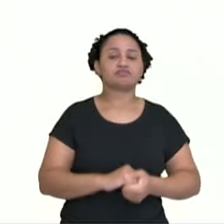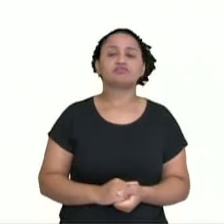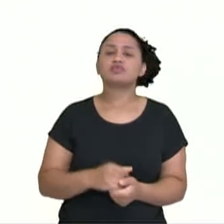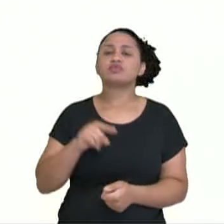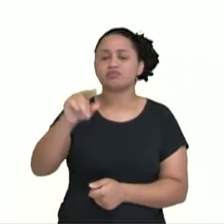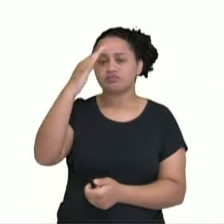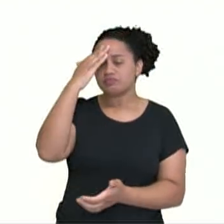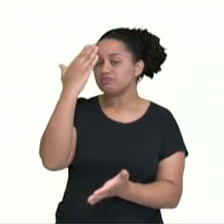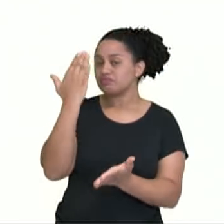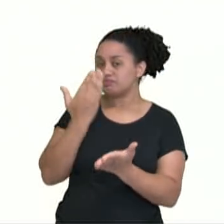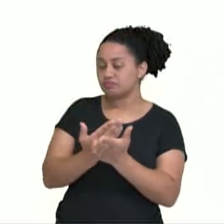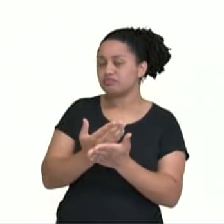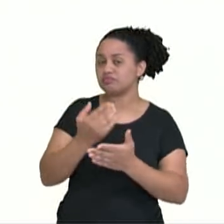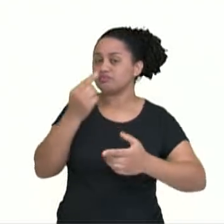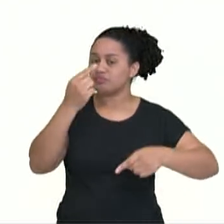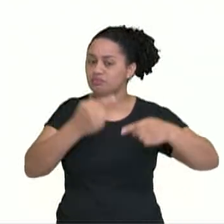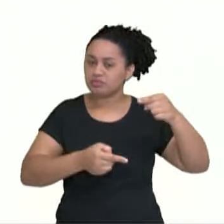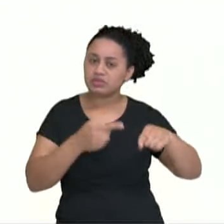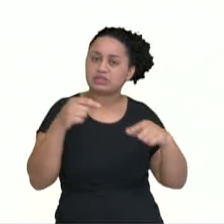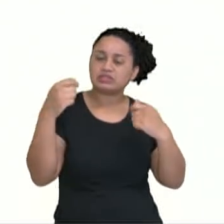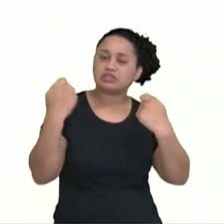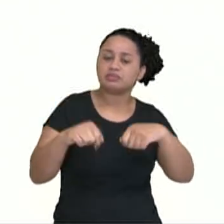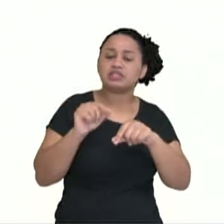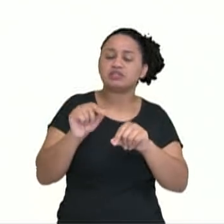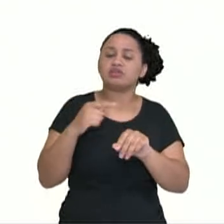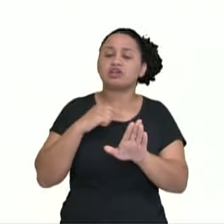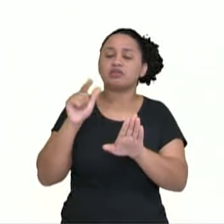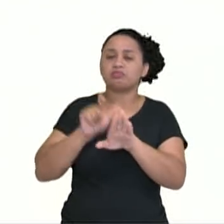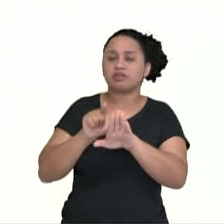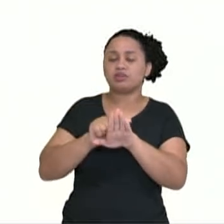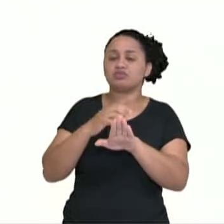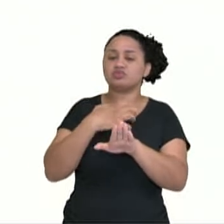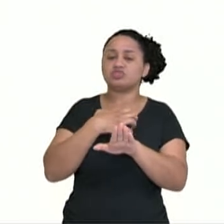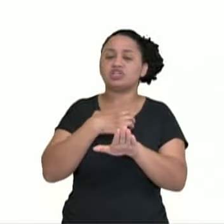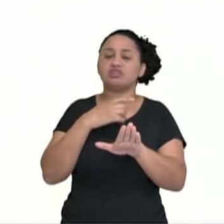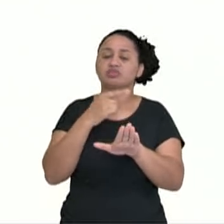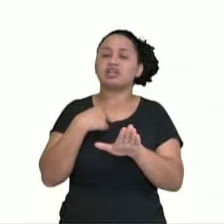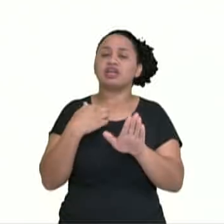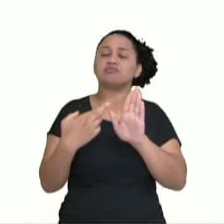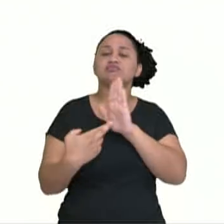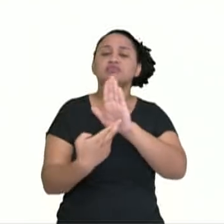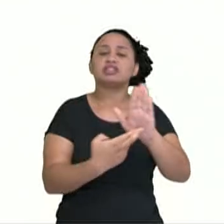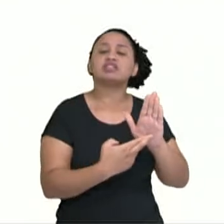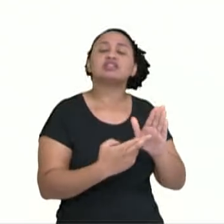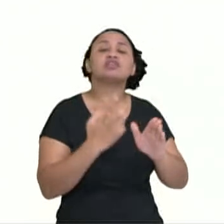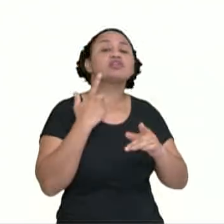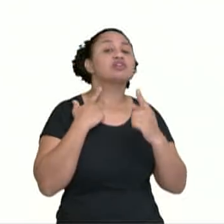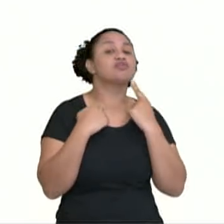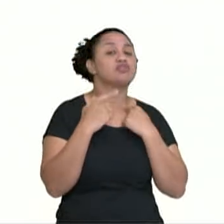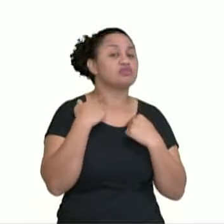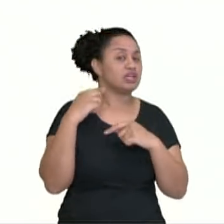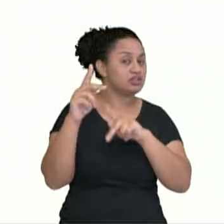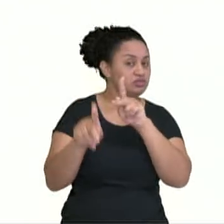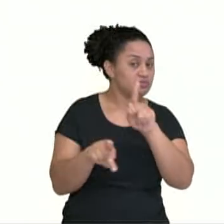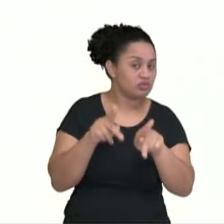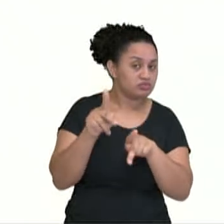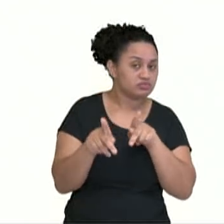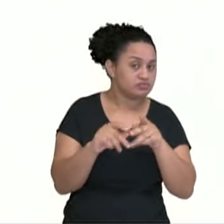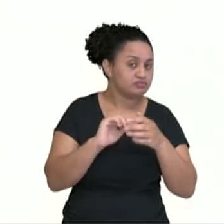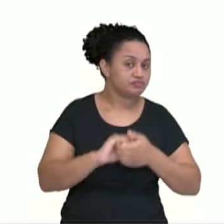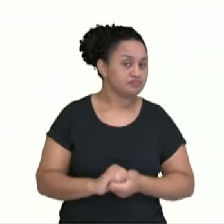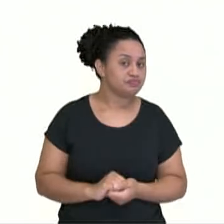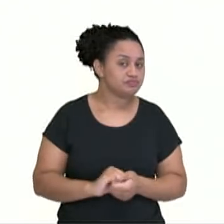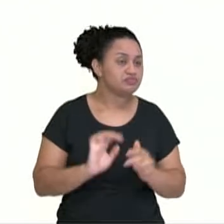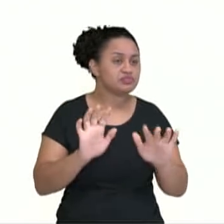a política ela deva ser exercida como uma forma de representação da vontade do povo?